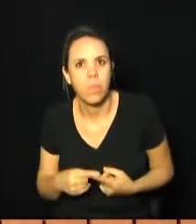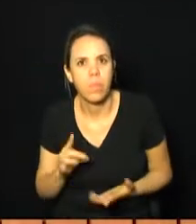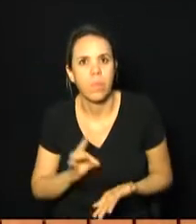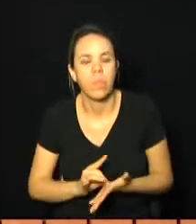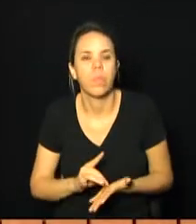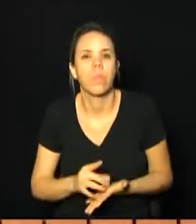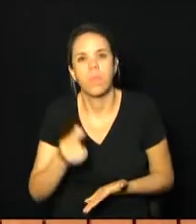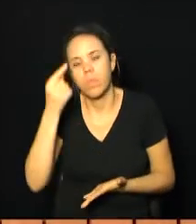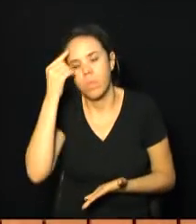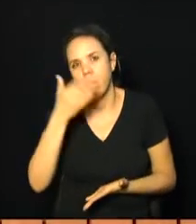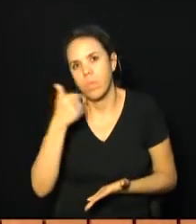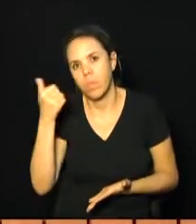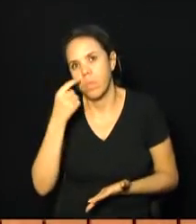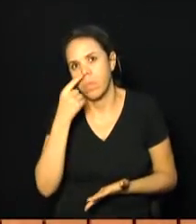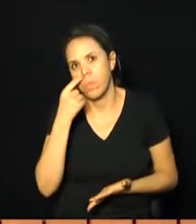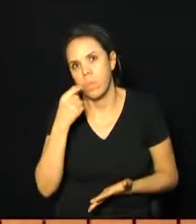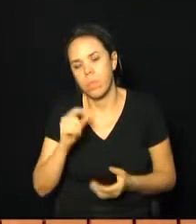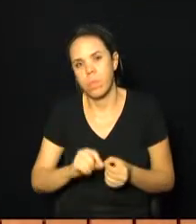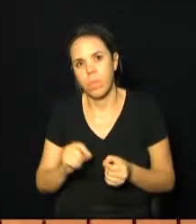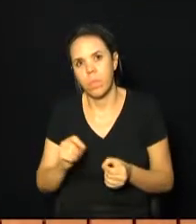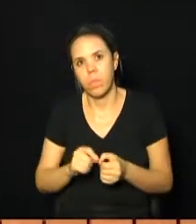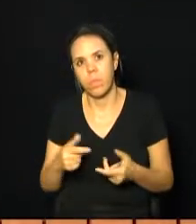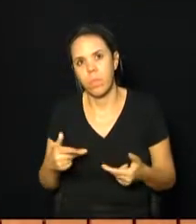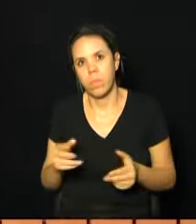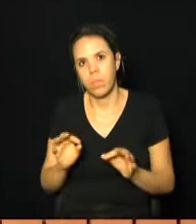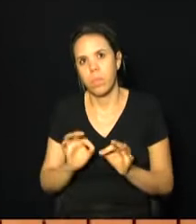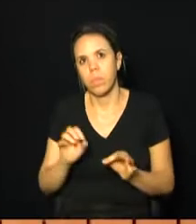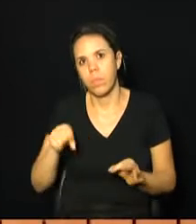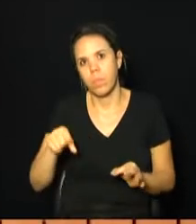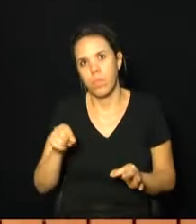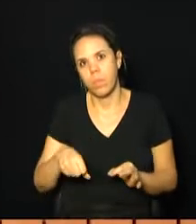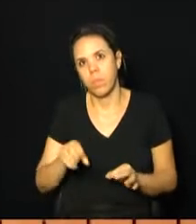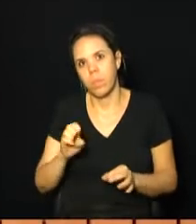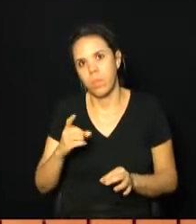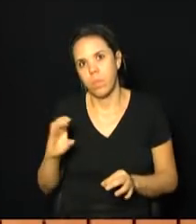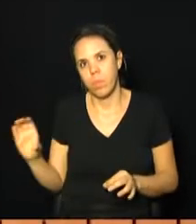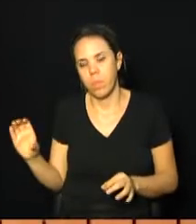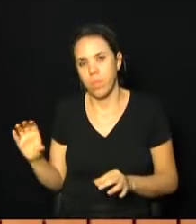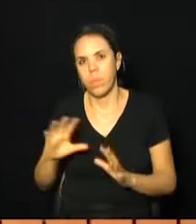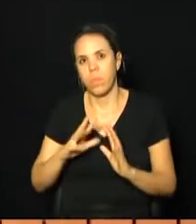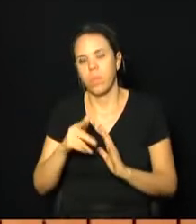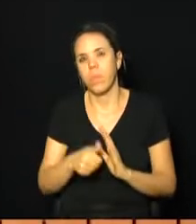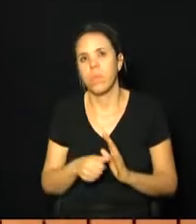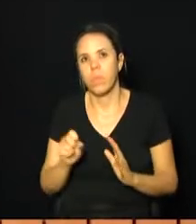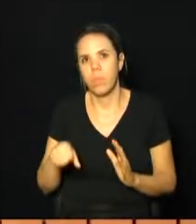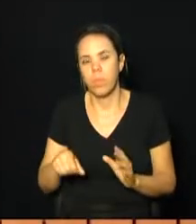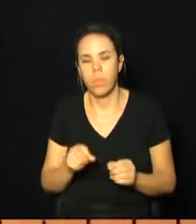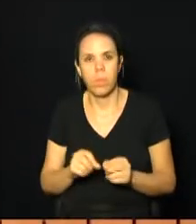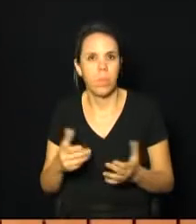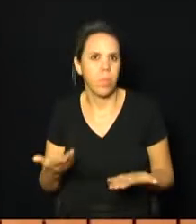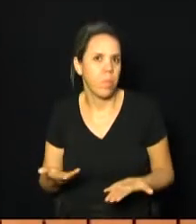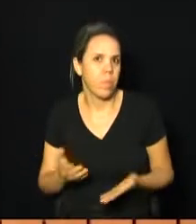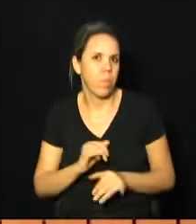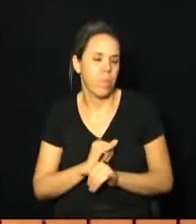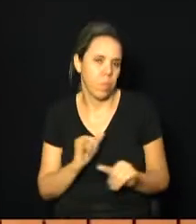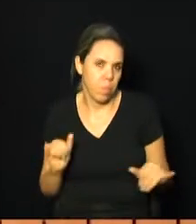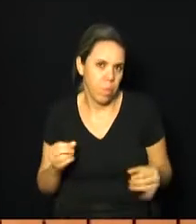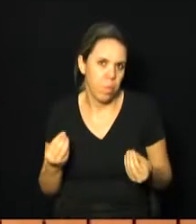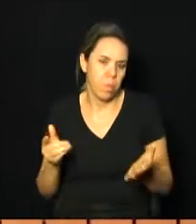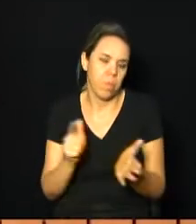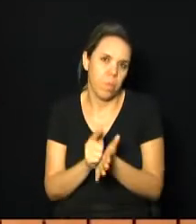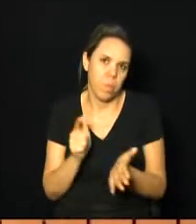a conscientização é a melhor forma. Nós fizemos algumas coisas sim lá com o ENDEC, com o meio ambiente, a gente